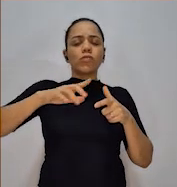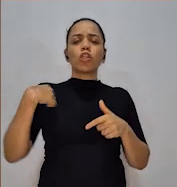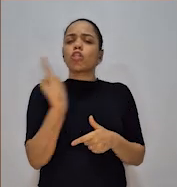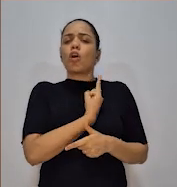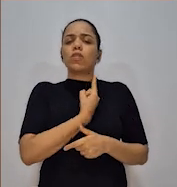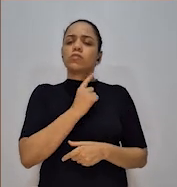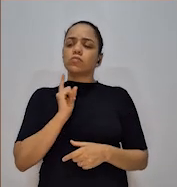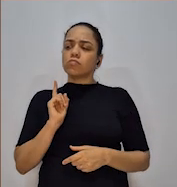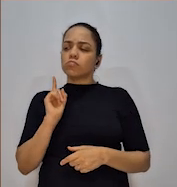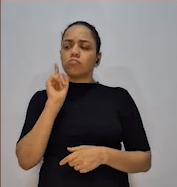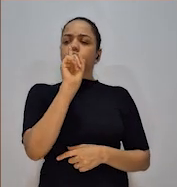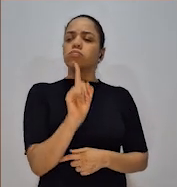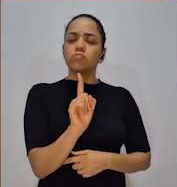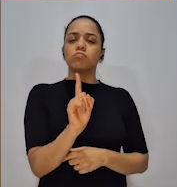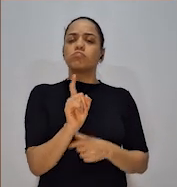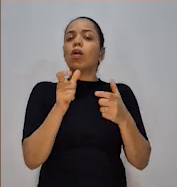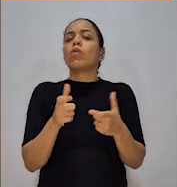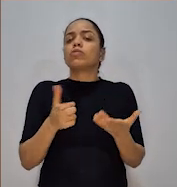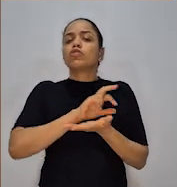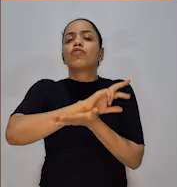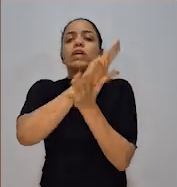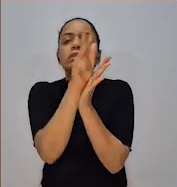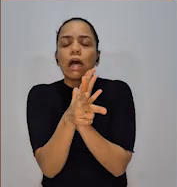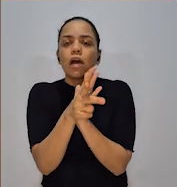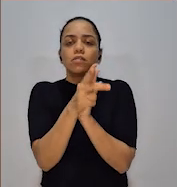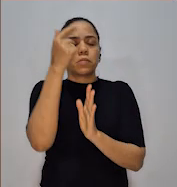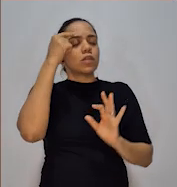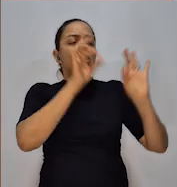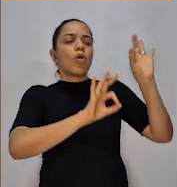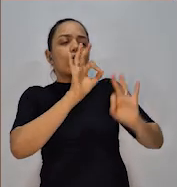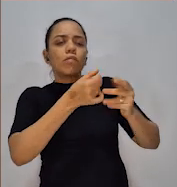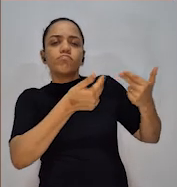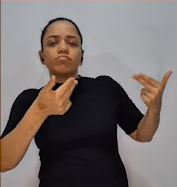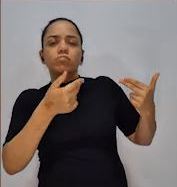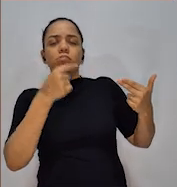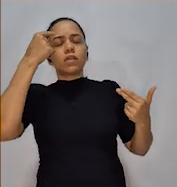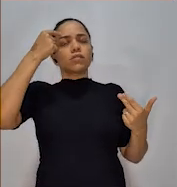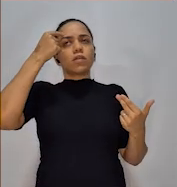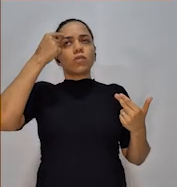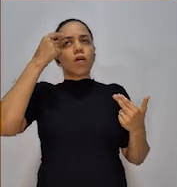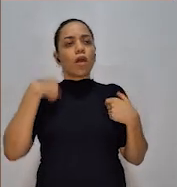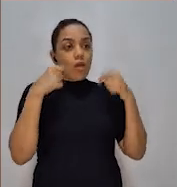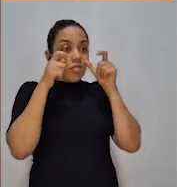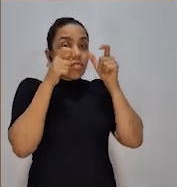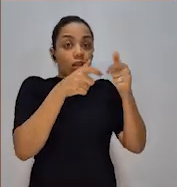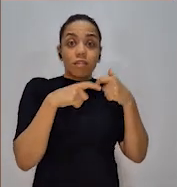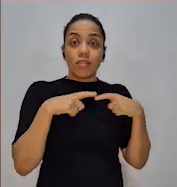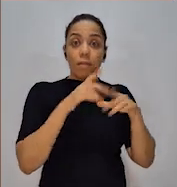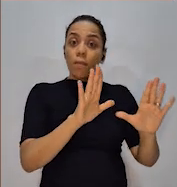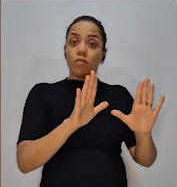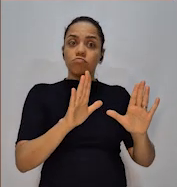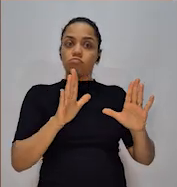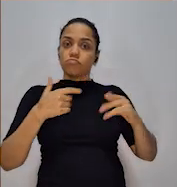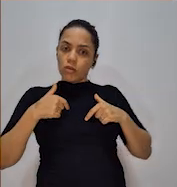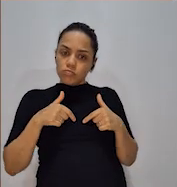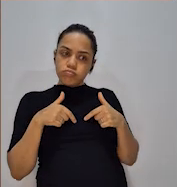da diversidade, especialmente nas organizações, saindo da intenção à transformação, à prática, ao que a gente pode realmente